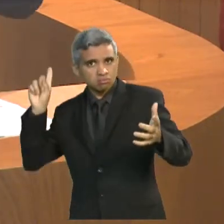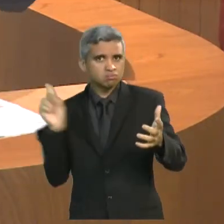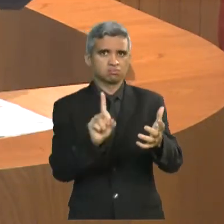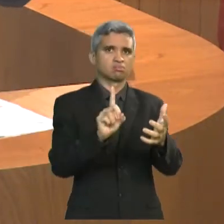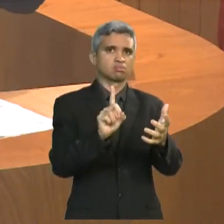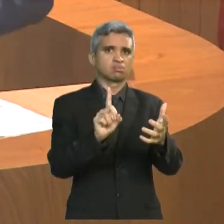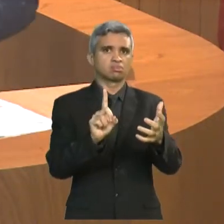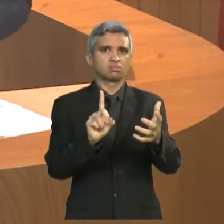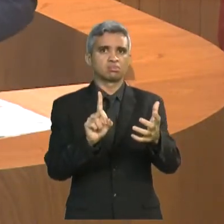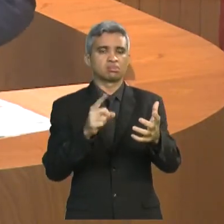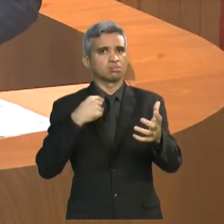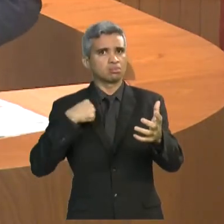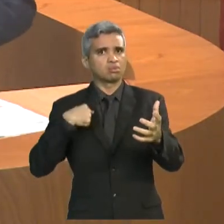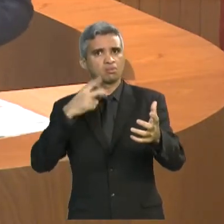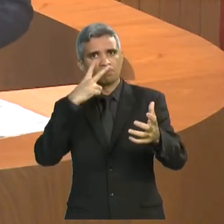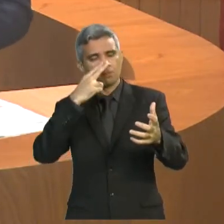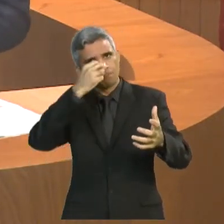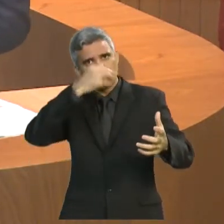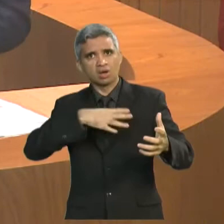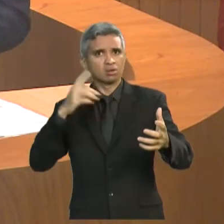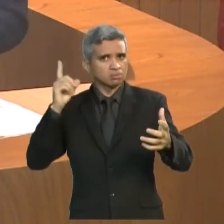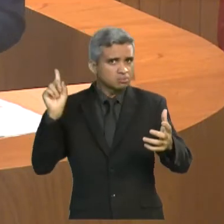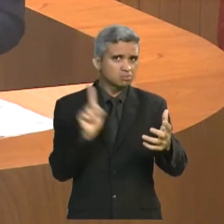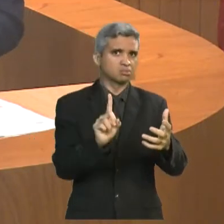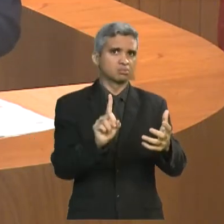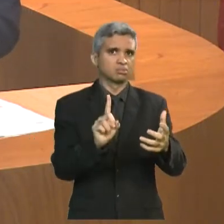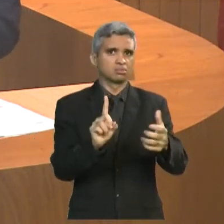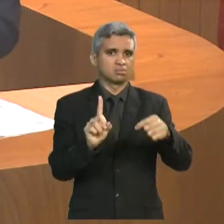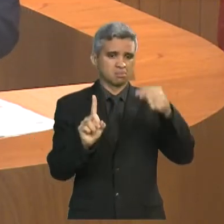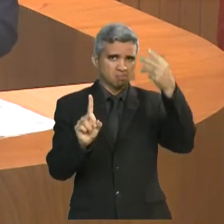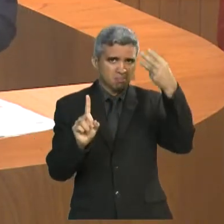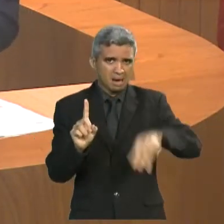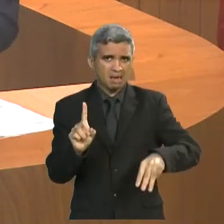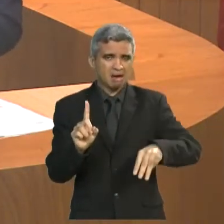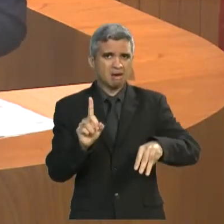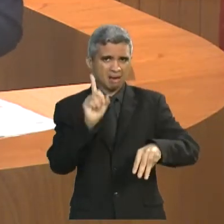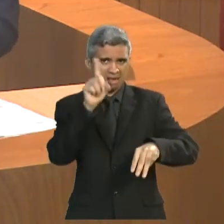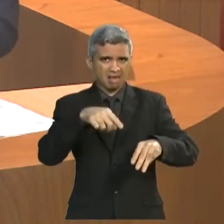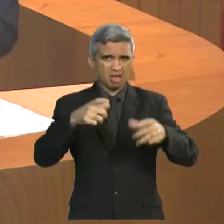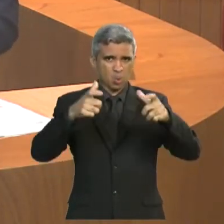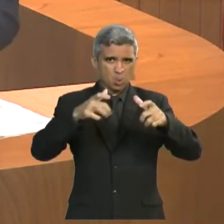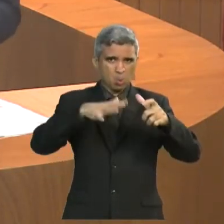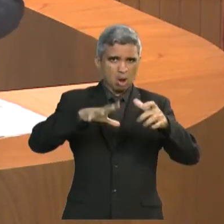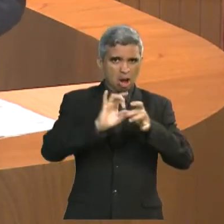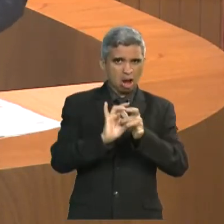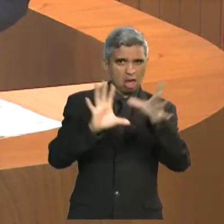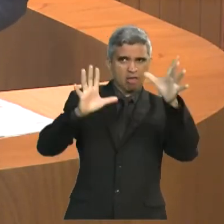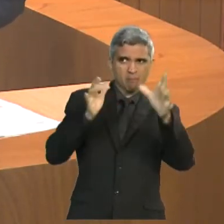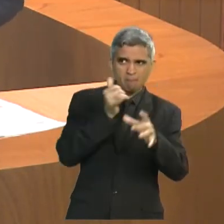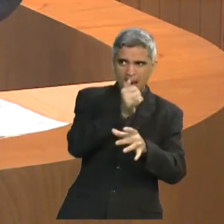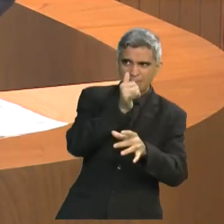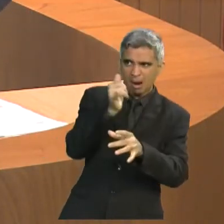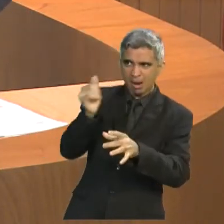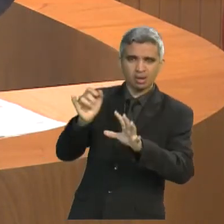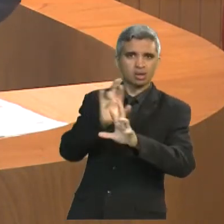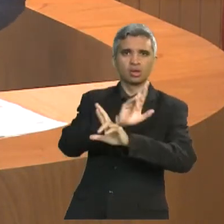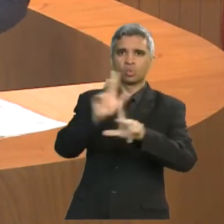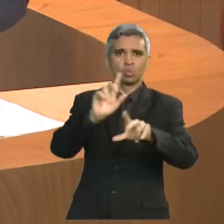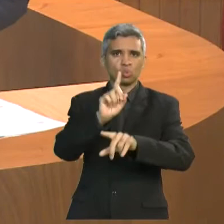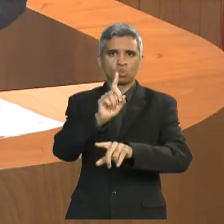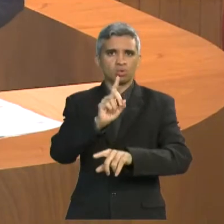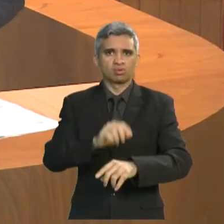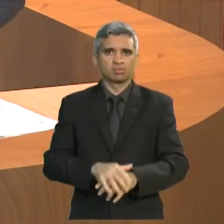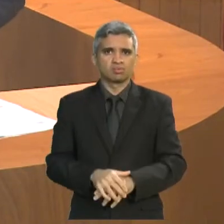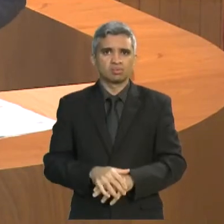crédito não vai ficar Limpo com Maranhão e até a de alguns Não é terra de pistoleiro respeito Maranhão respeita a